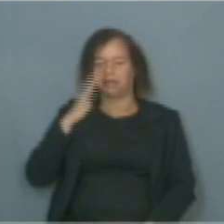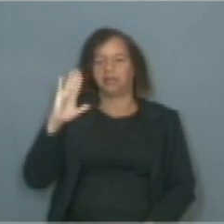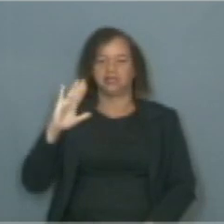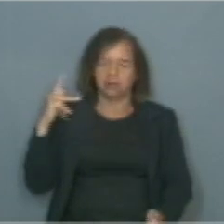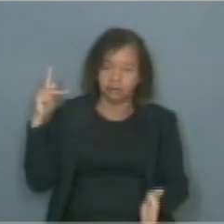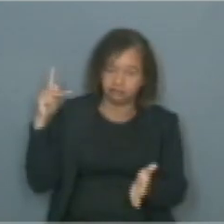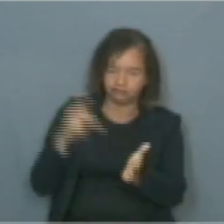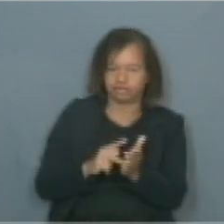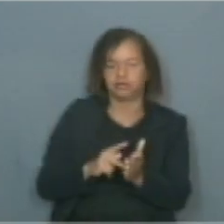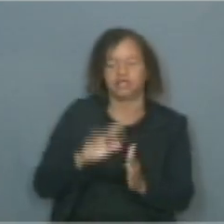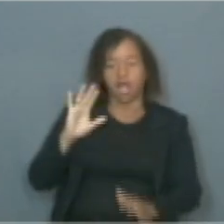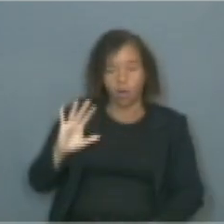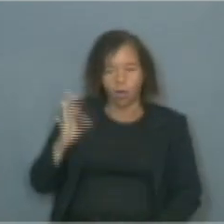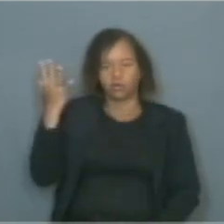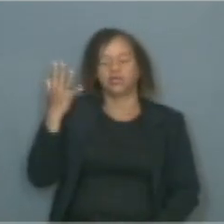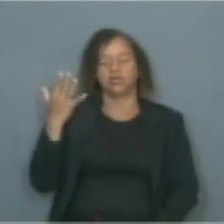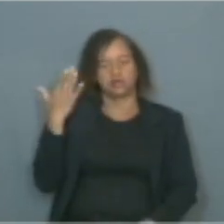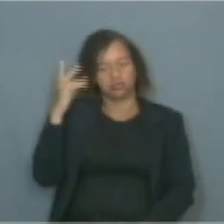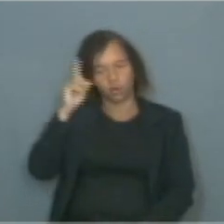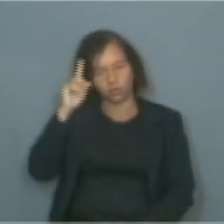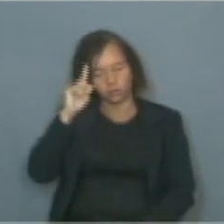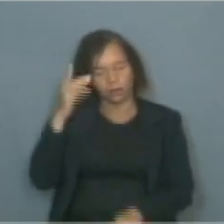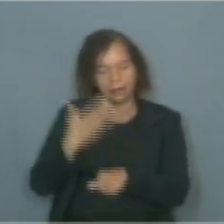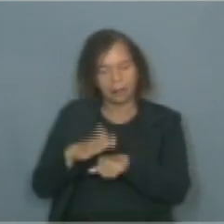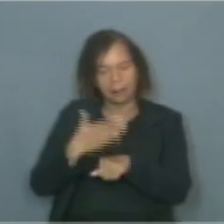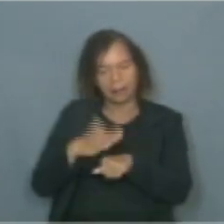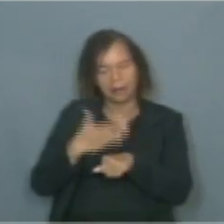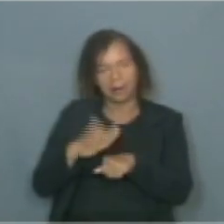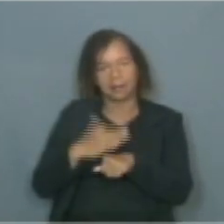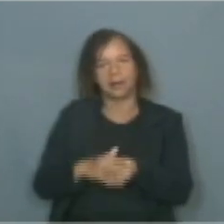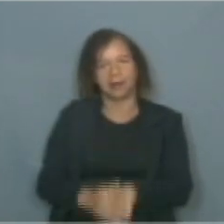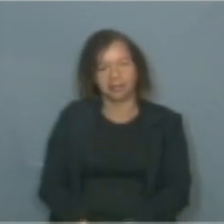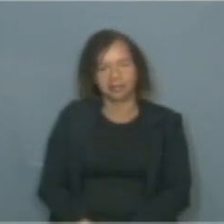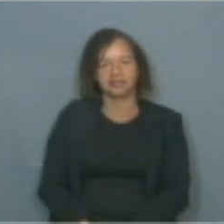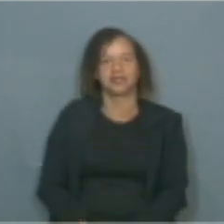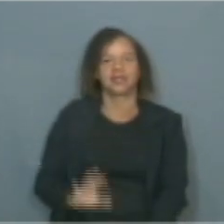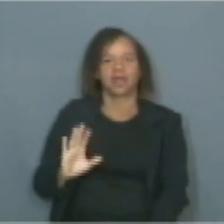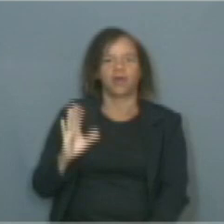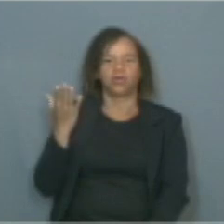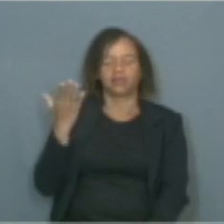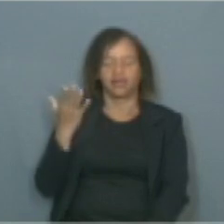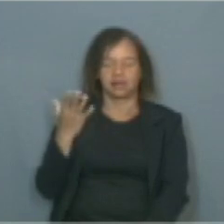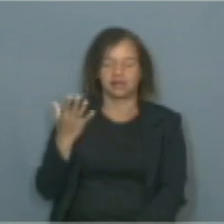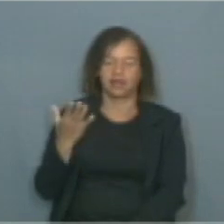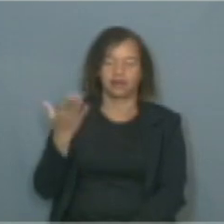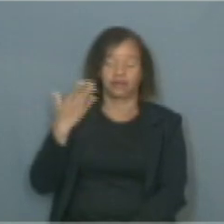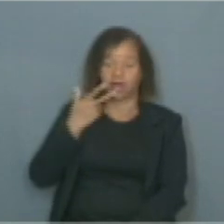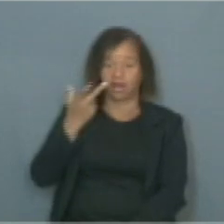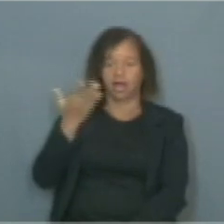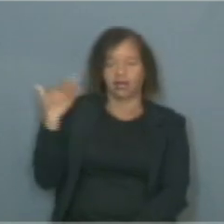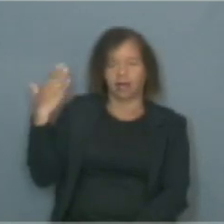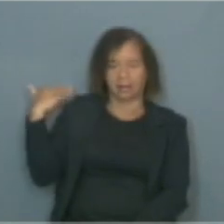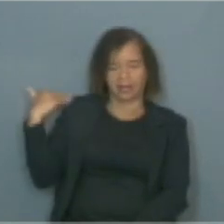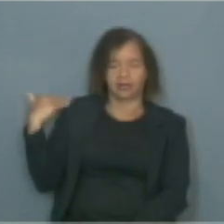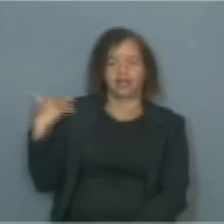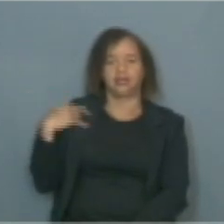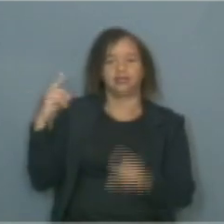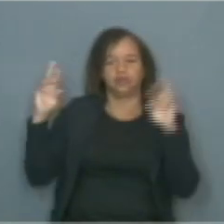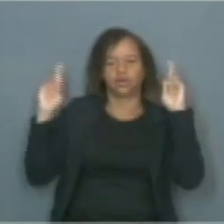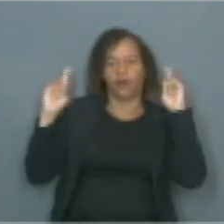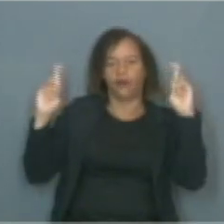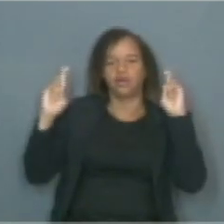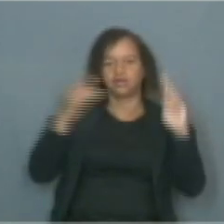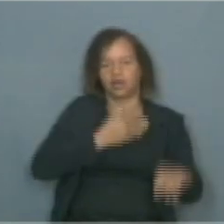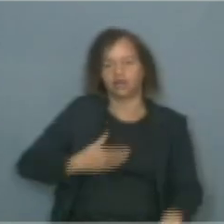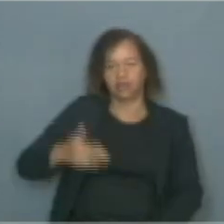realmente aconteça na prática e que a gente torce para que aconteça. Porque foi tudo isso aí anteriormente. A gente torce que a